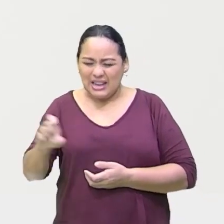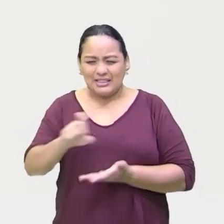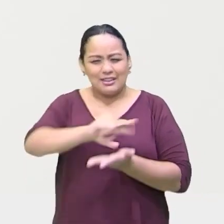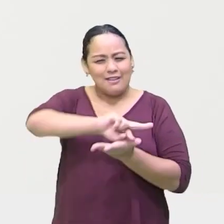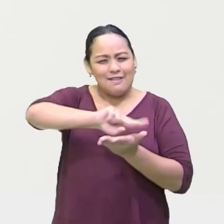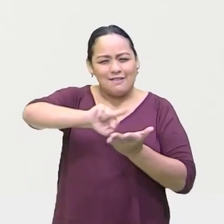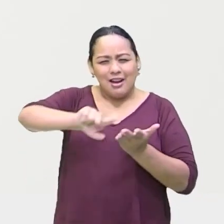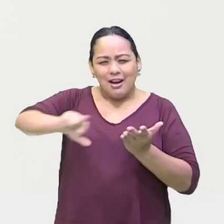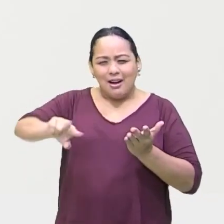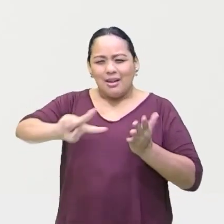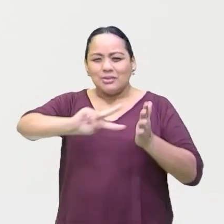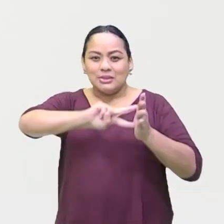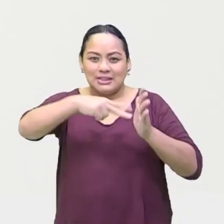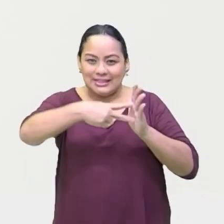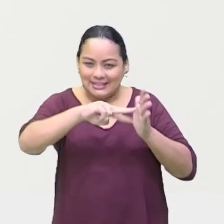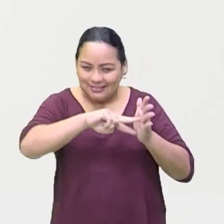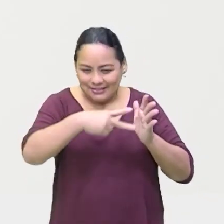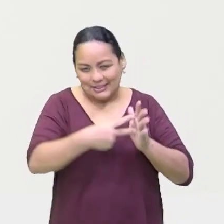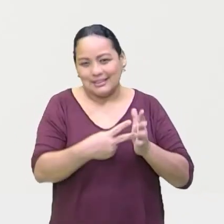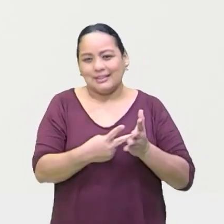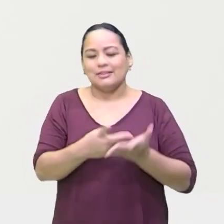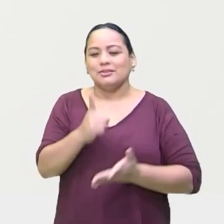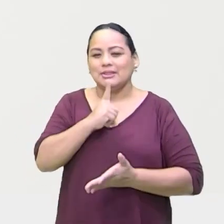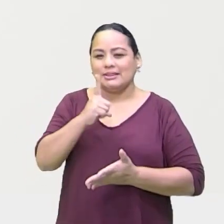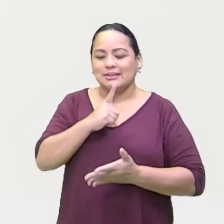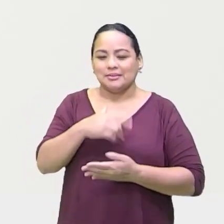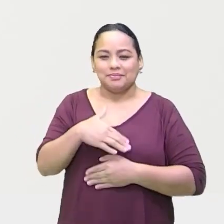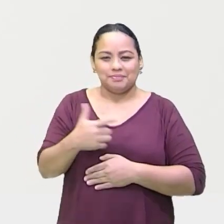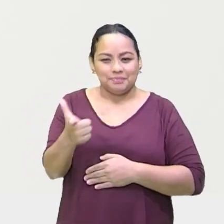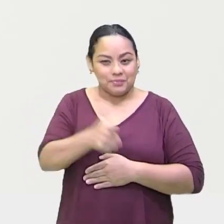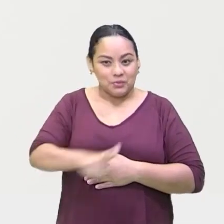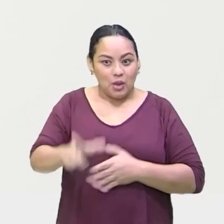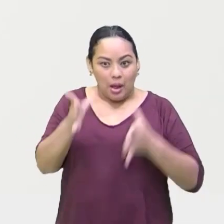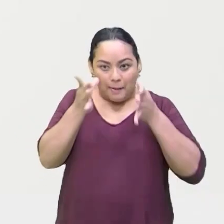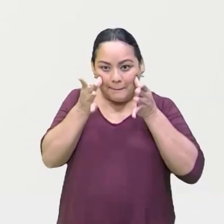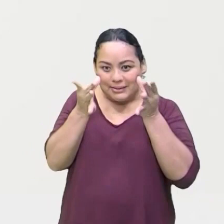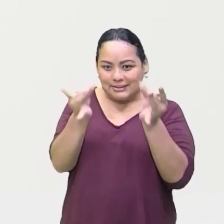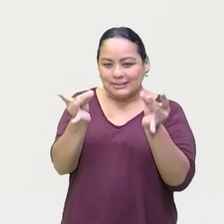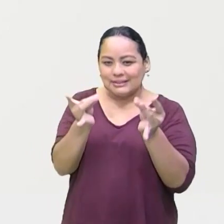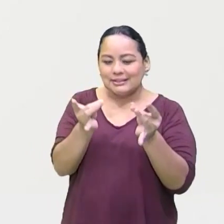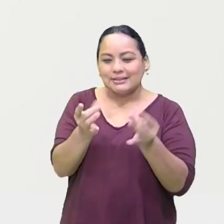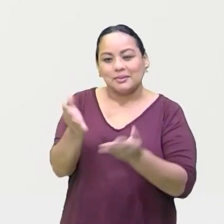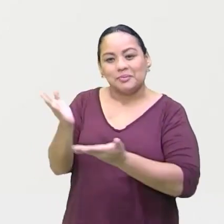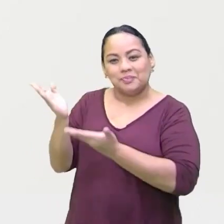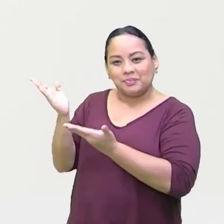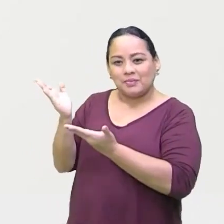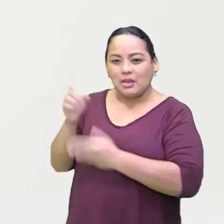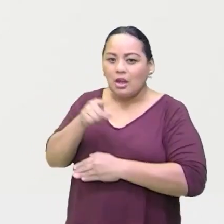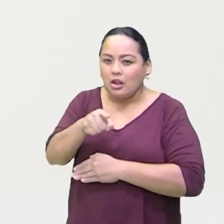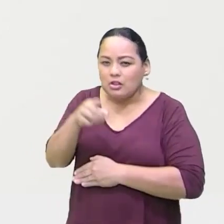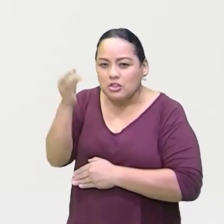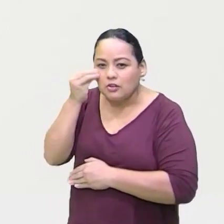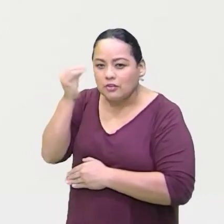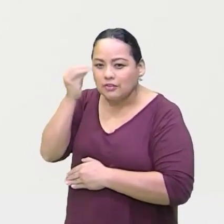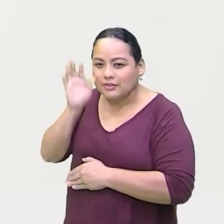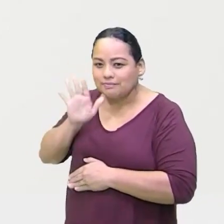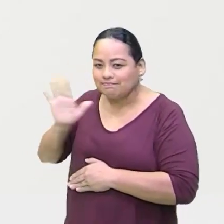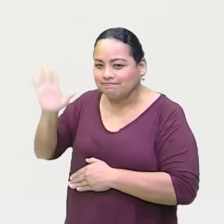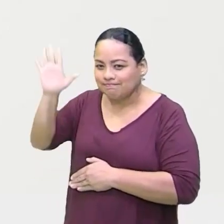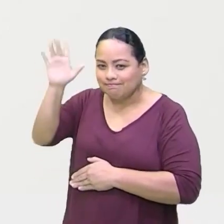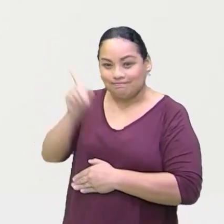bom, crianças? Então vamos aqui, ó, vamos avançar. Prestem atenção aqui, ó. Vocês estão vendo essa